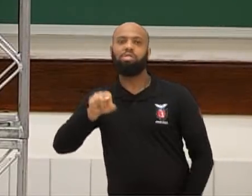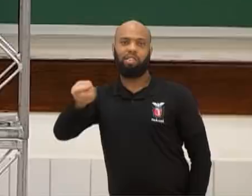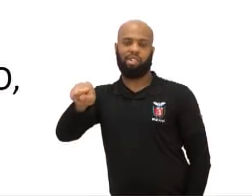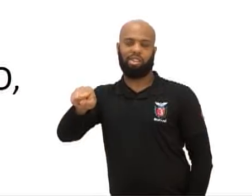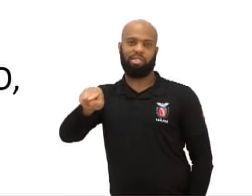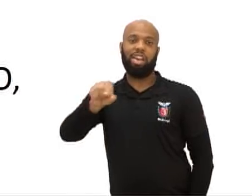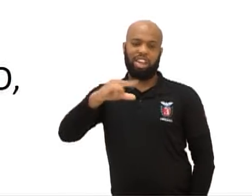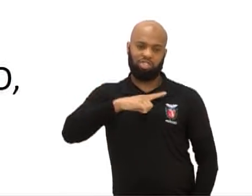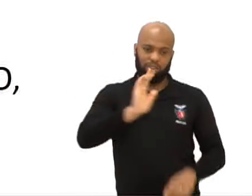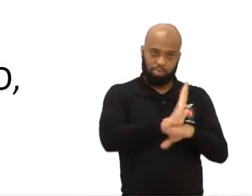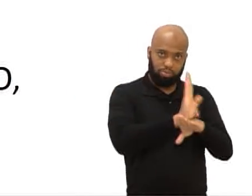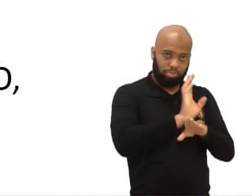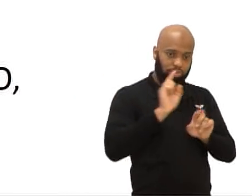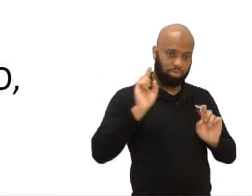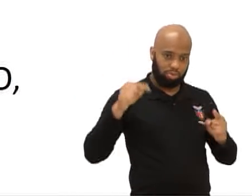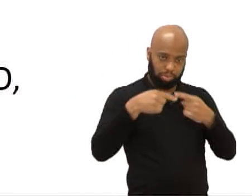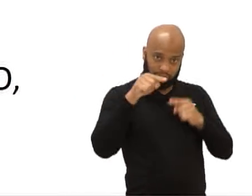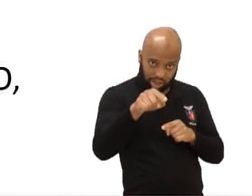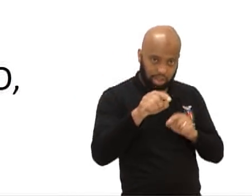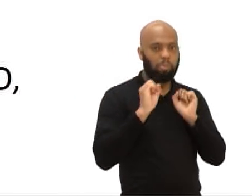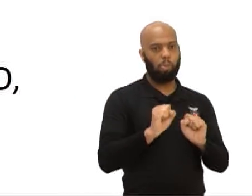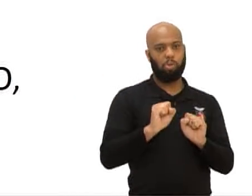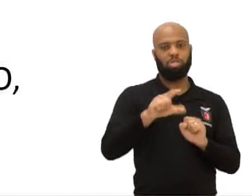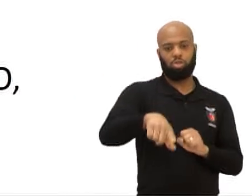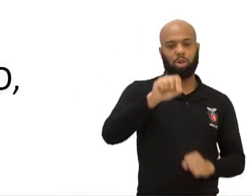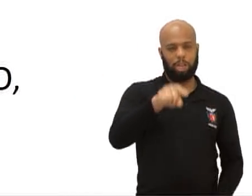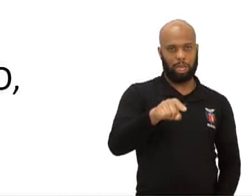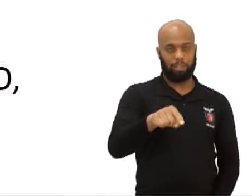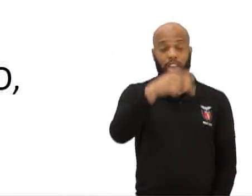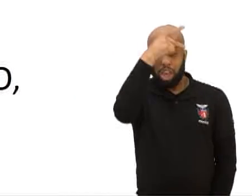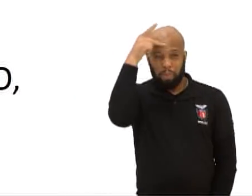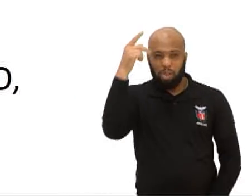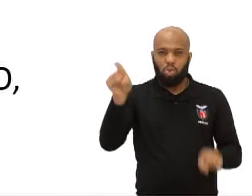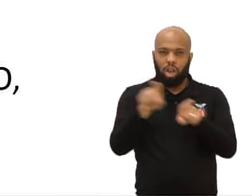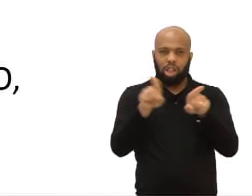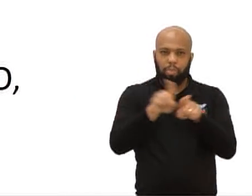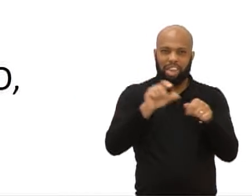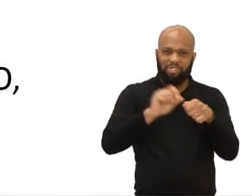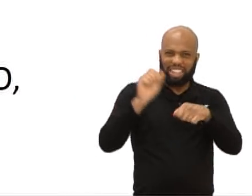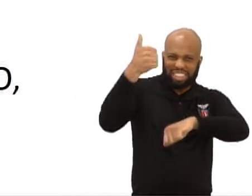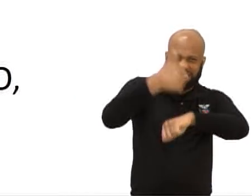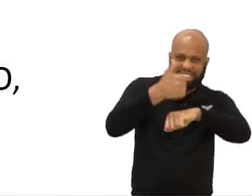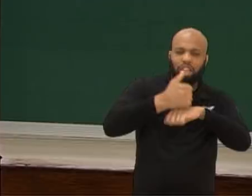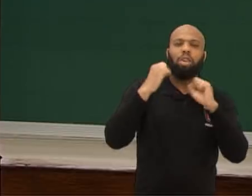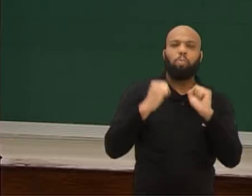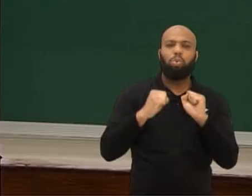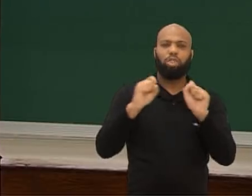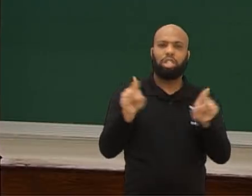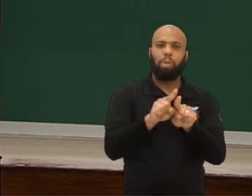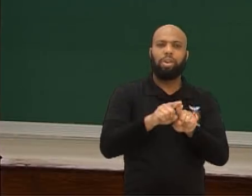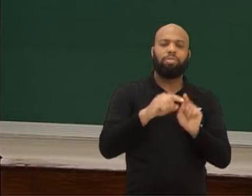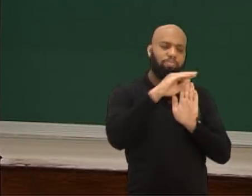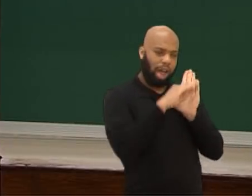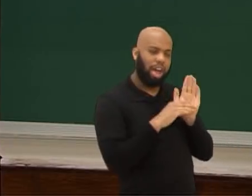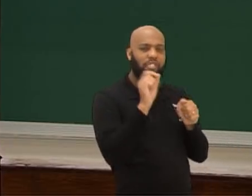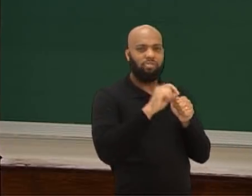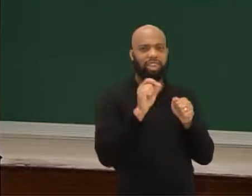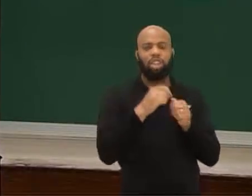O cineasta poderia fazer sua própria lista de sugestões de músicas. Então, se a música seria executada no momento